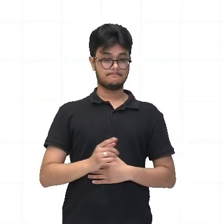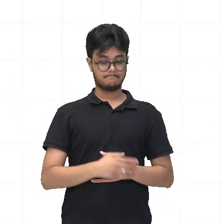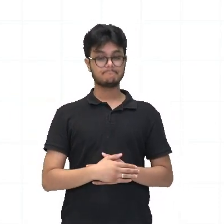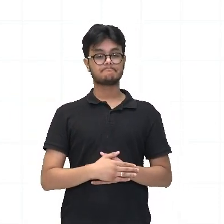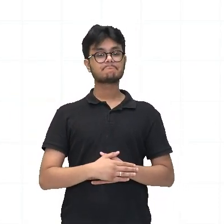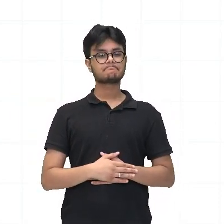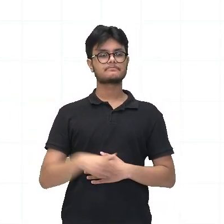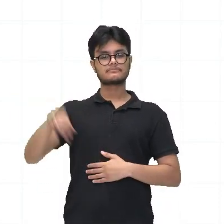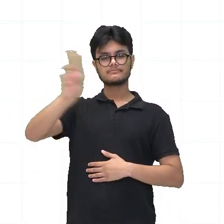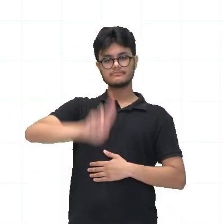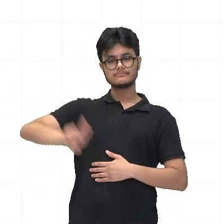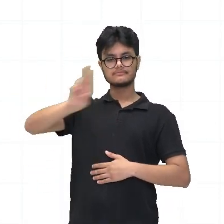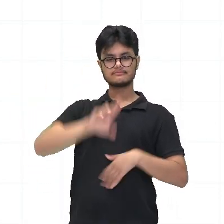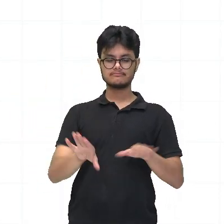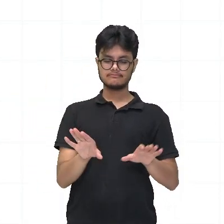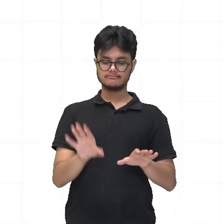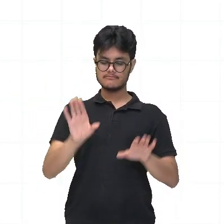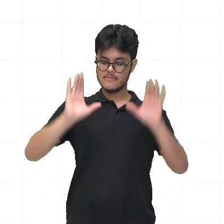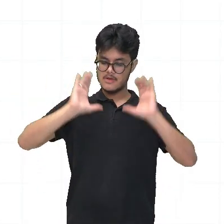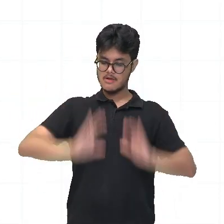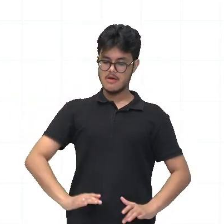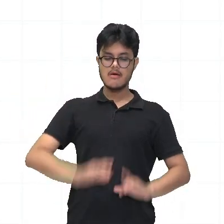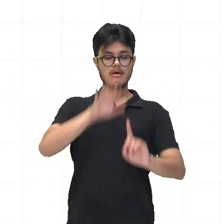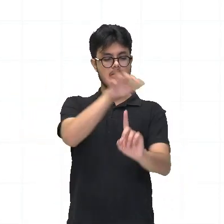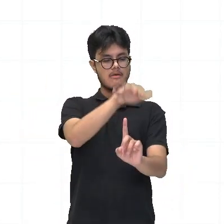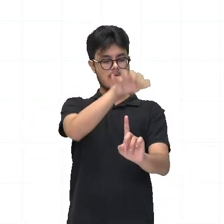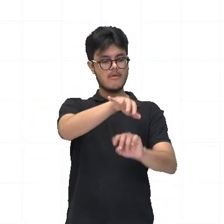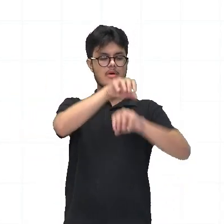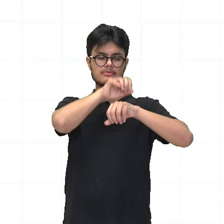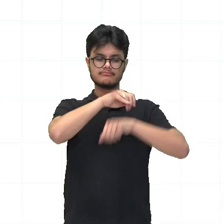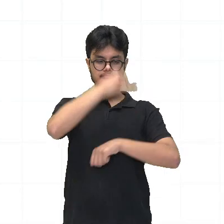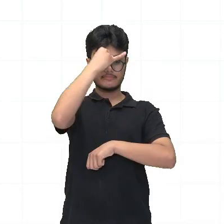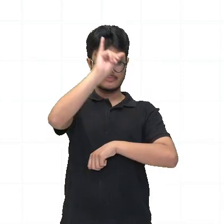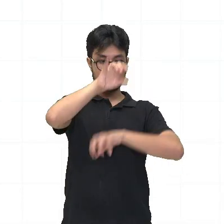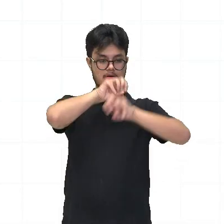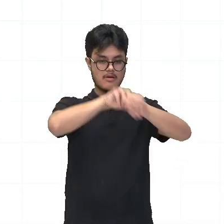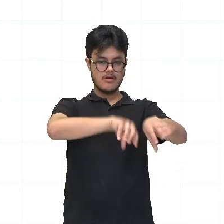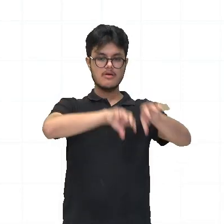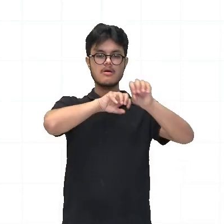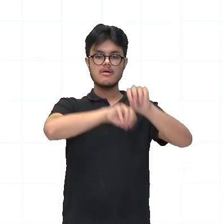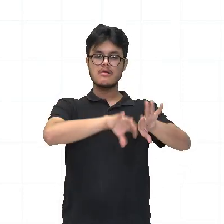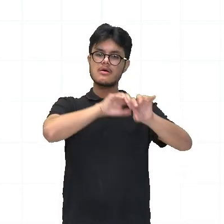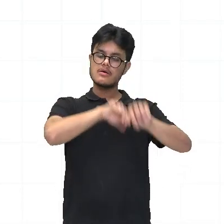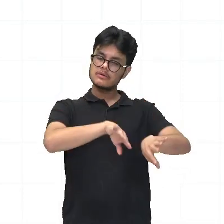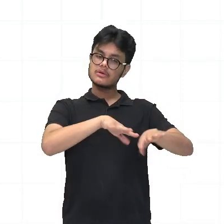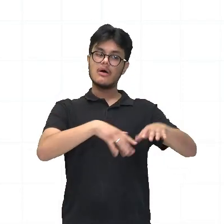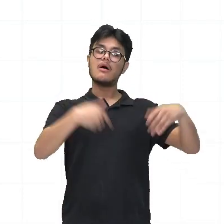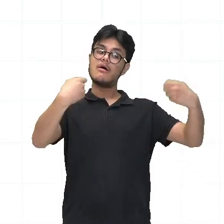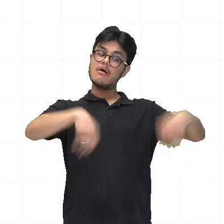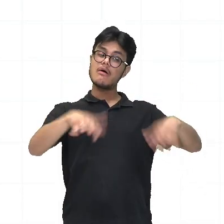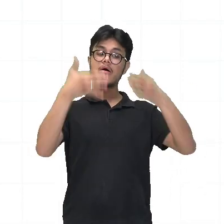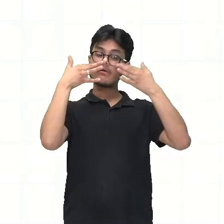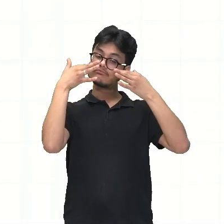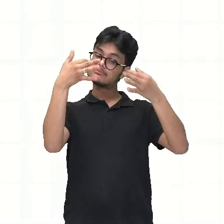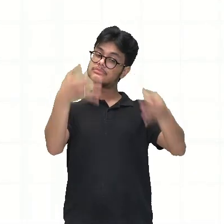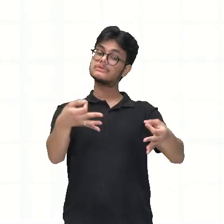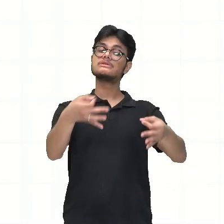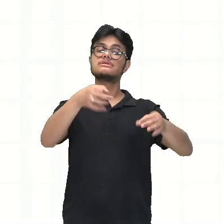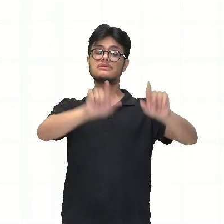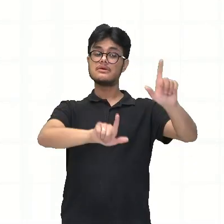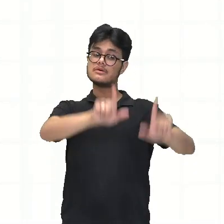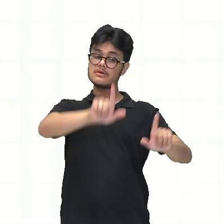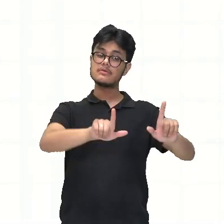e atividades executadas cujo objetivo é chamar a atenção da